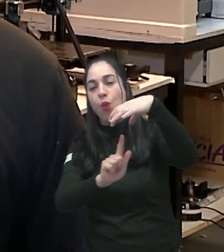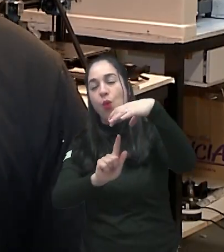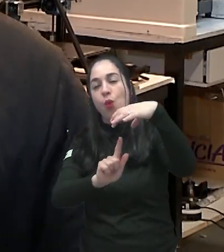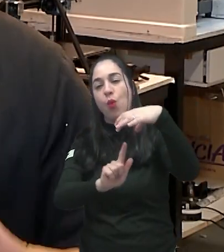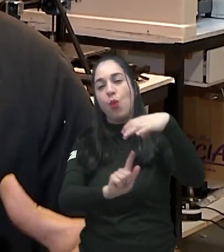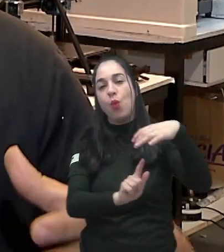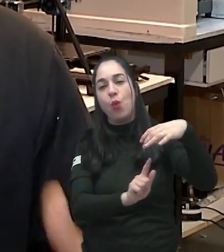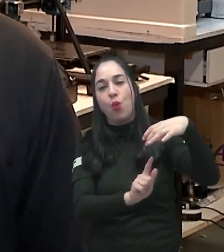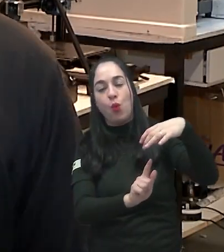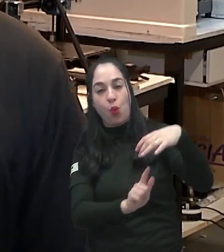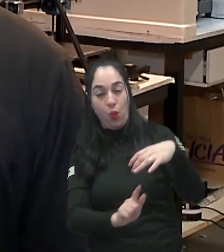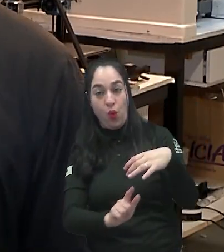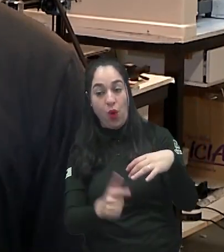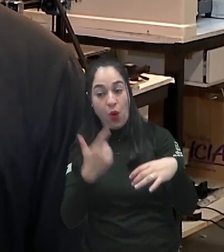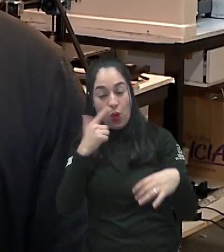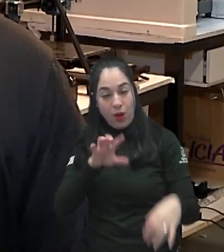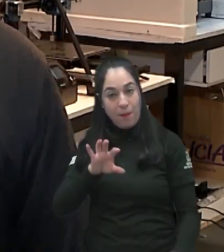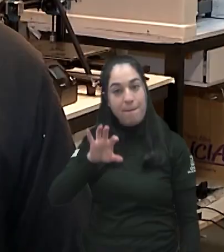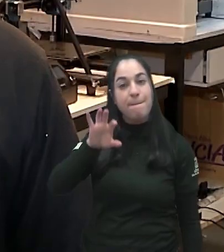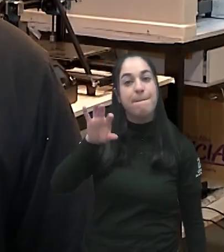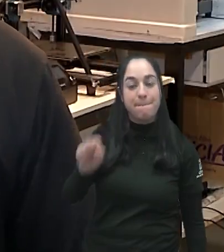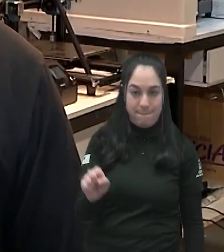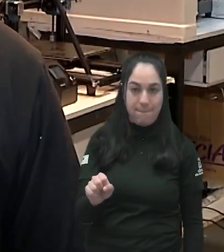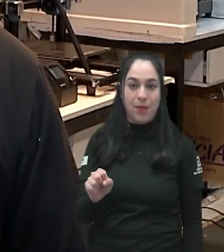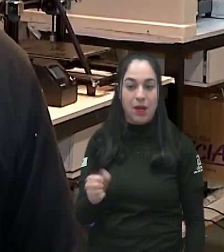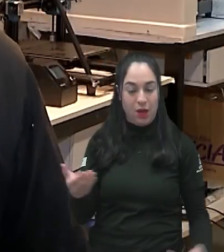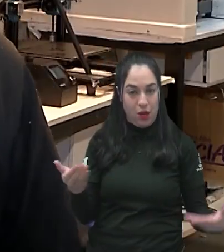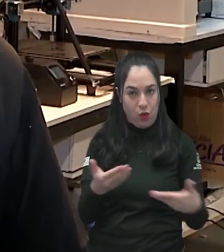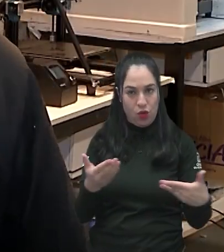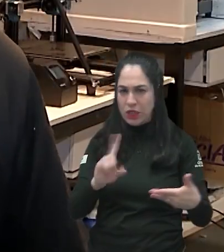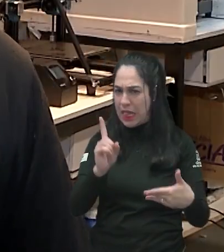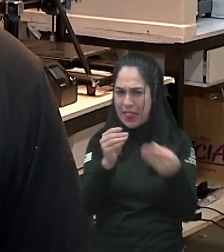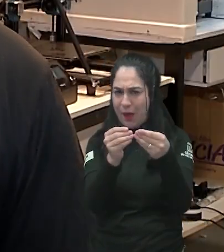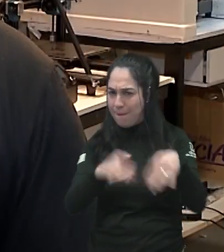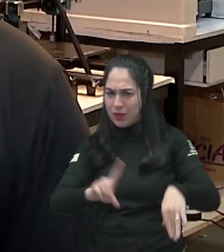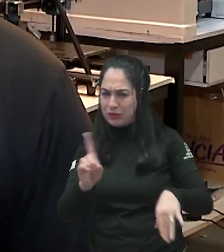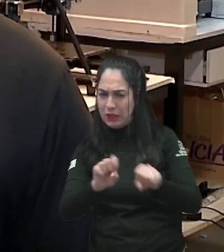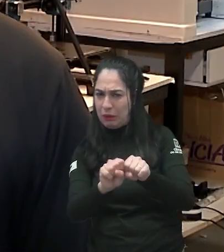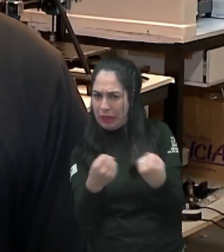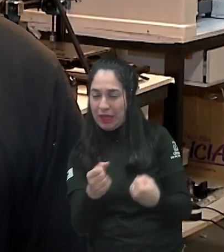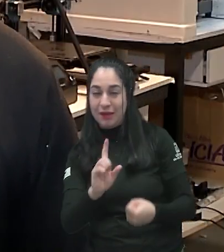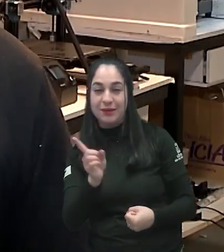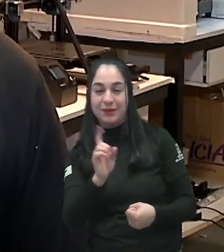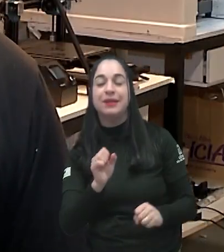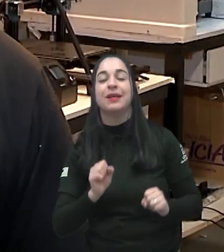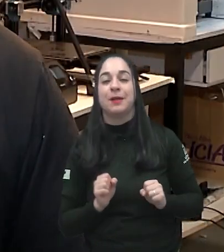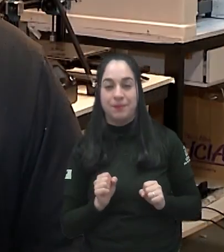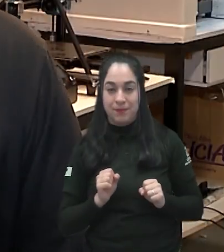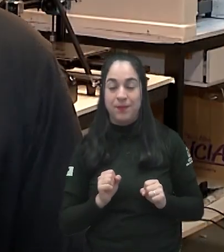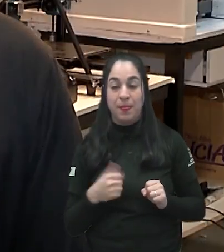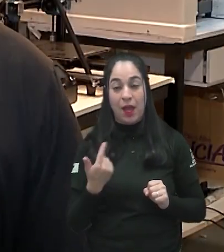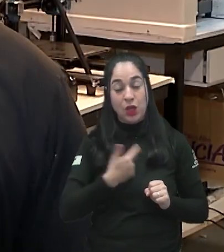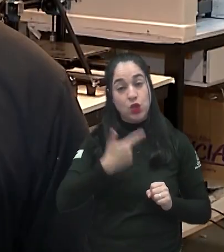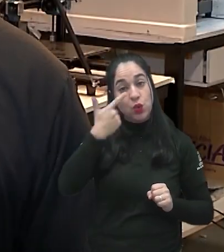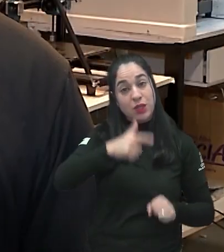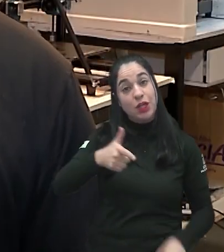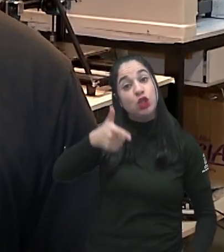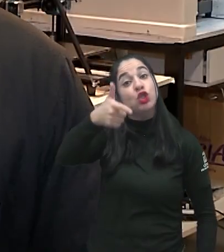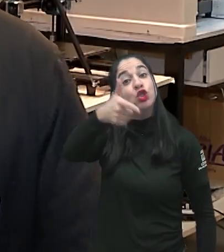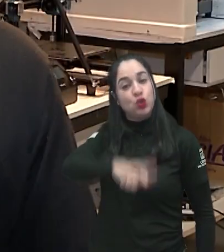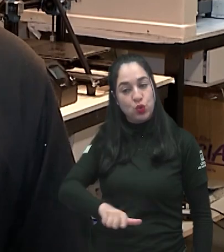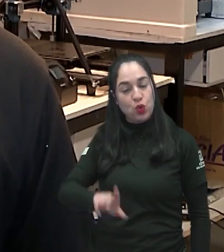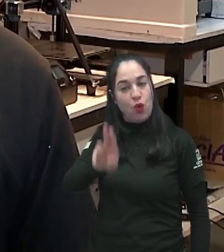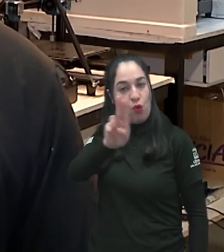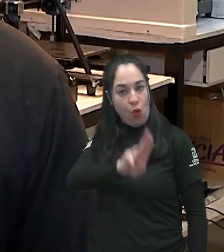uma queda mais suave e que a gente consiga recuperar ele nas condições que a gente está vendo hoje. Isso permite que a gente muitas